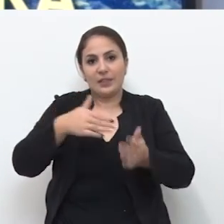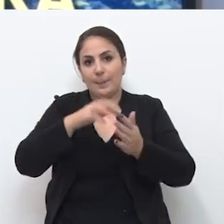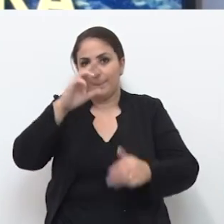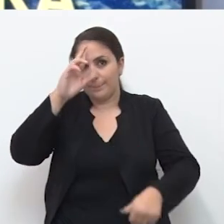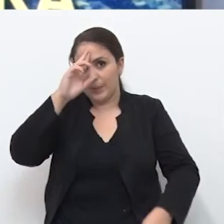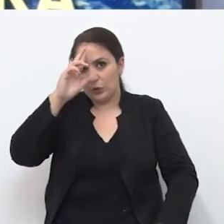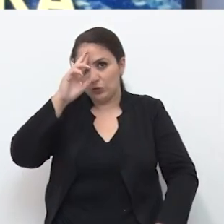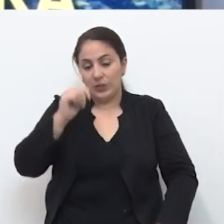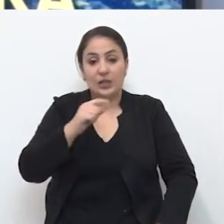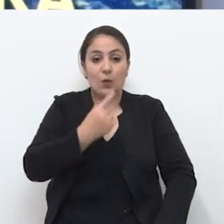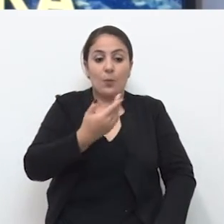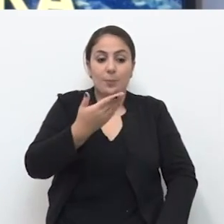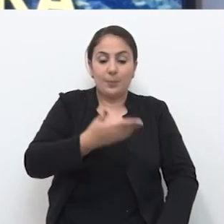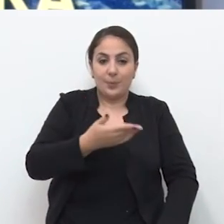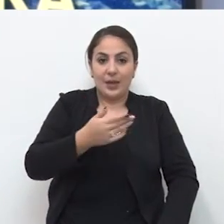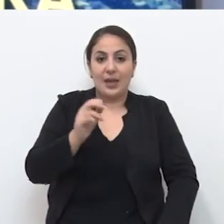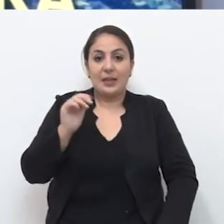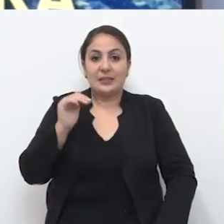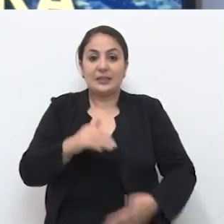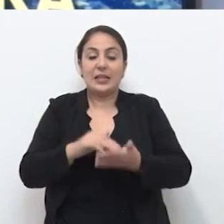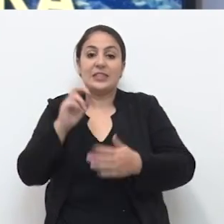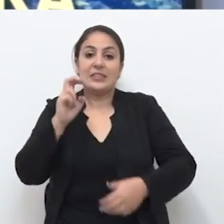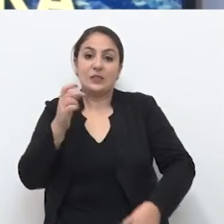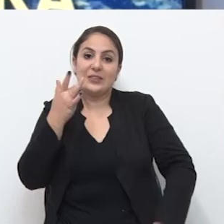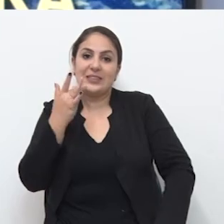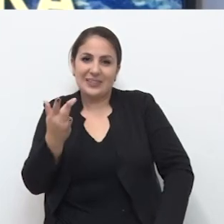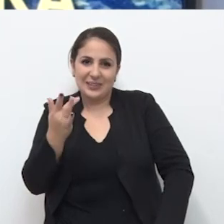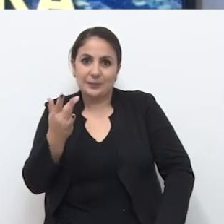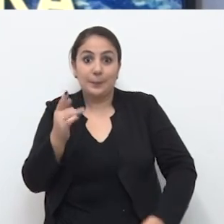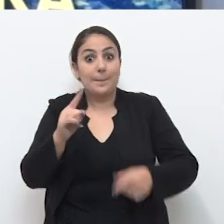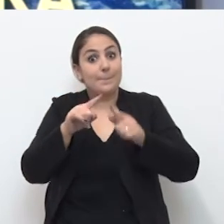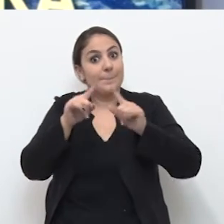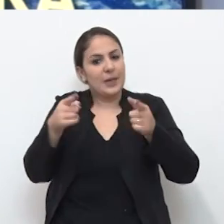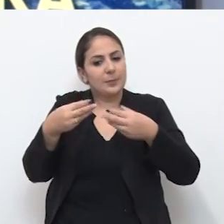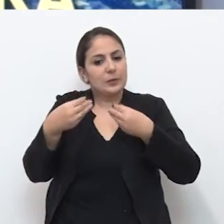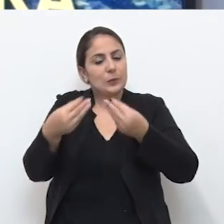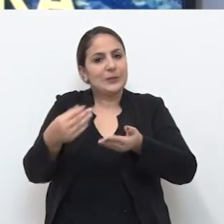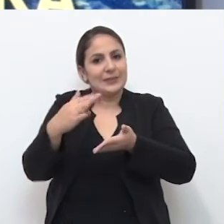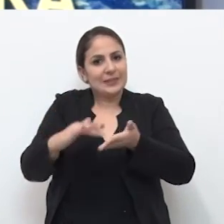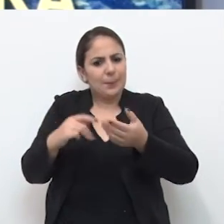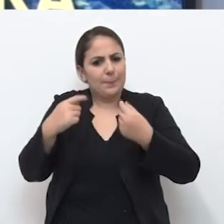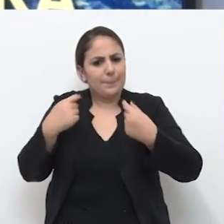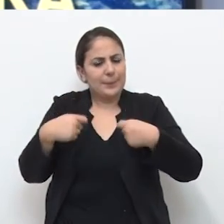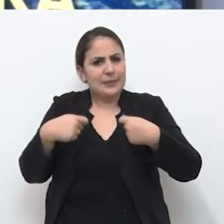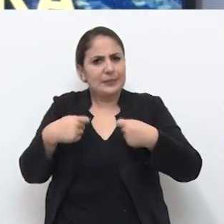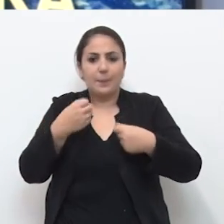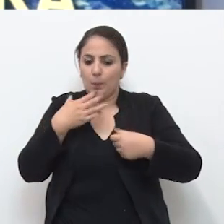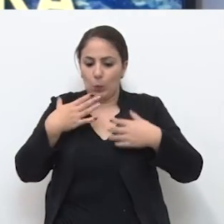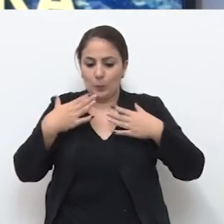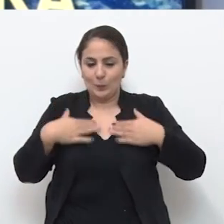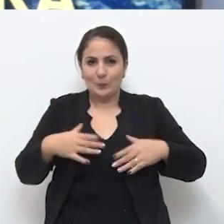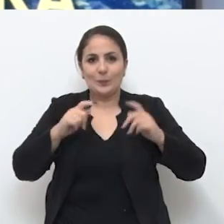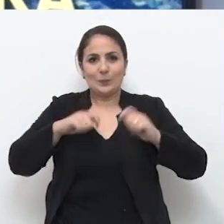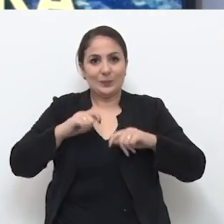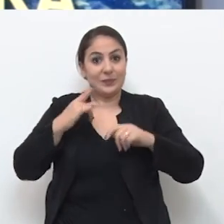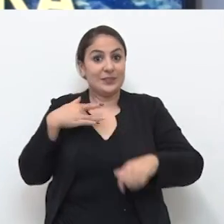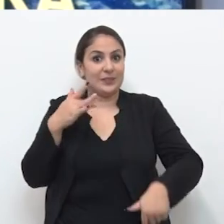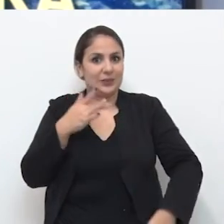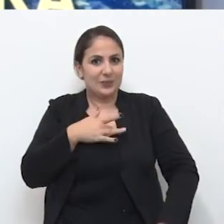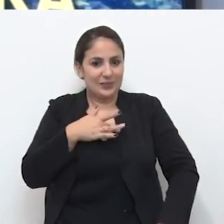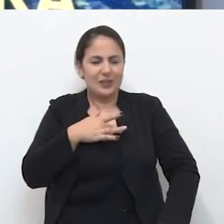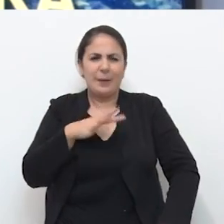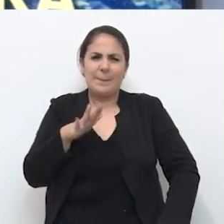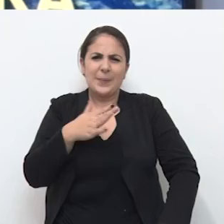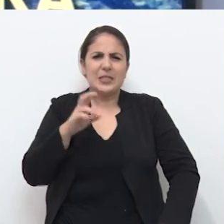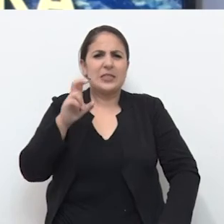ao meio-dia e da 1h30 às 5 horas da tarde. Porém, para doar, a pessoa precisa estar em boas condições de